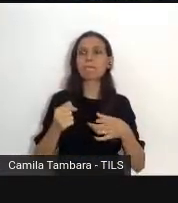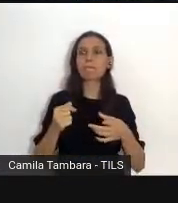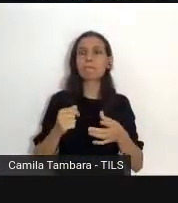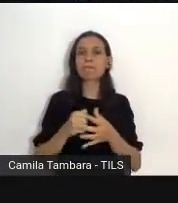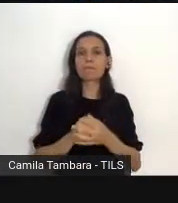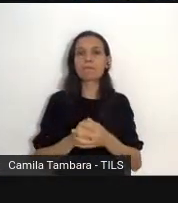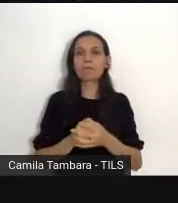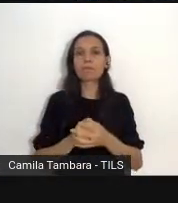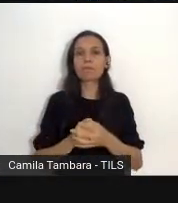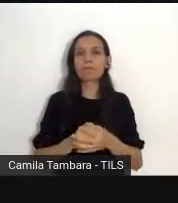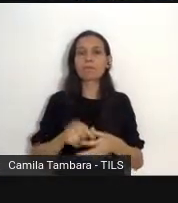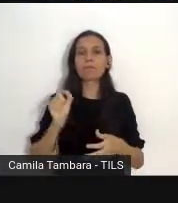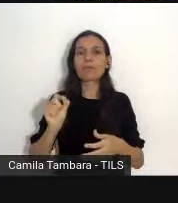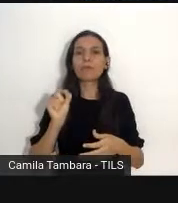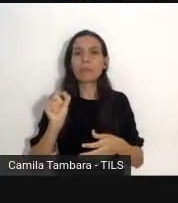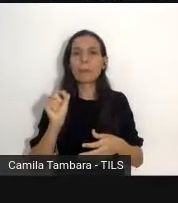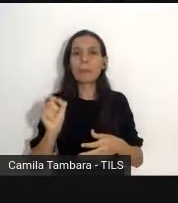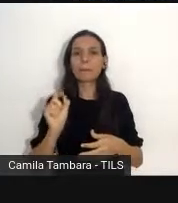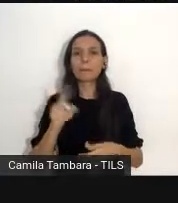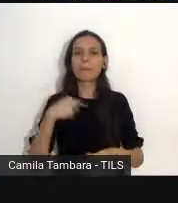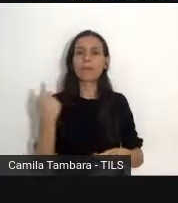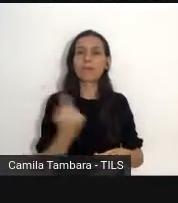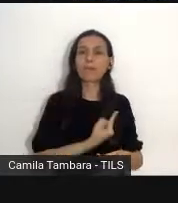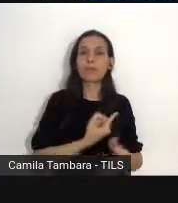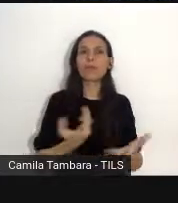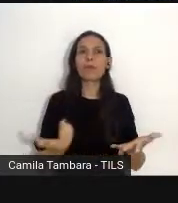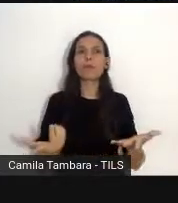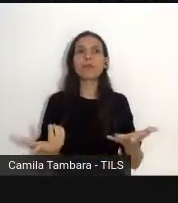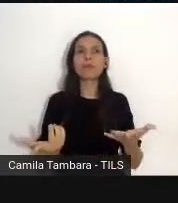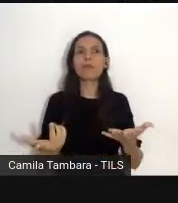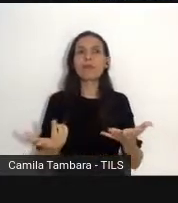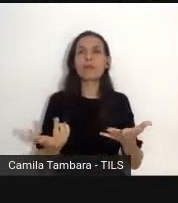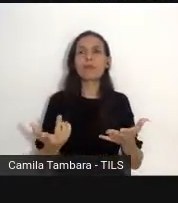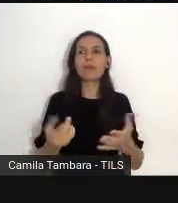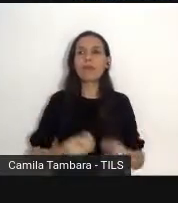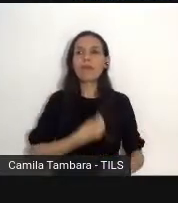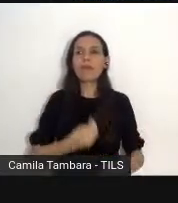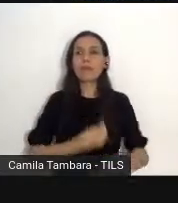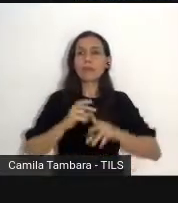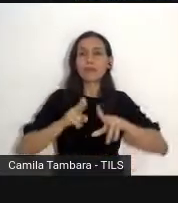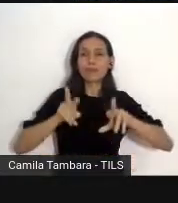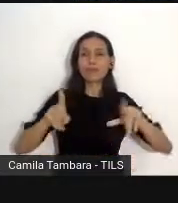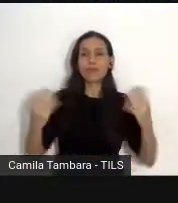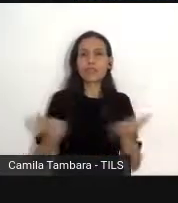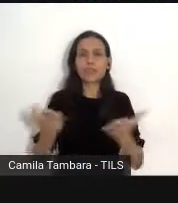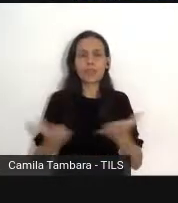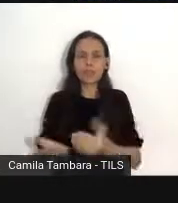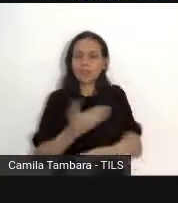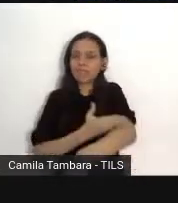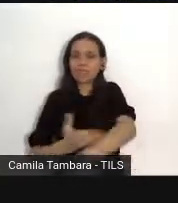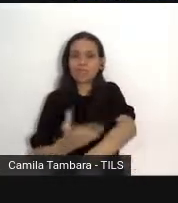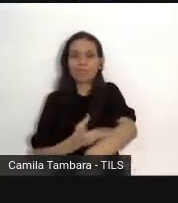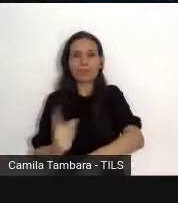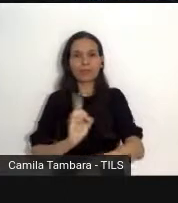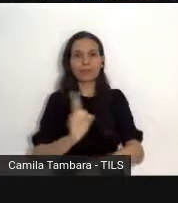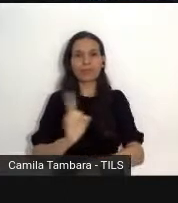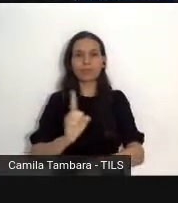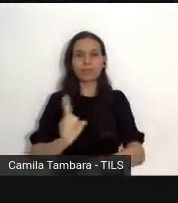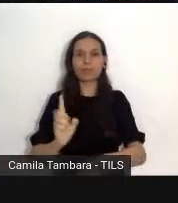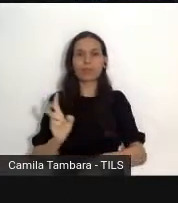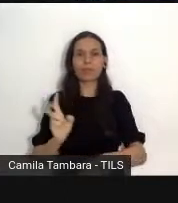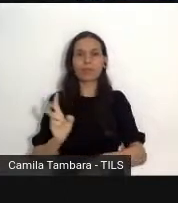com a qual nós não estávamos acostumados de pandemia, foi que o trabalho em equipe,